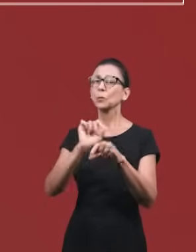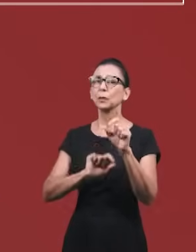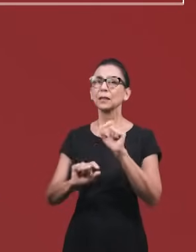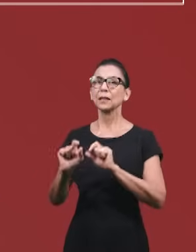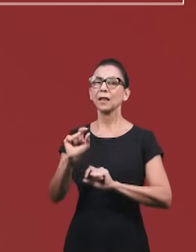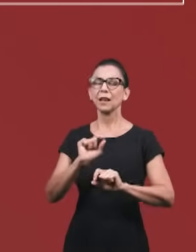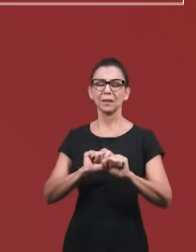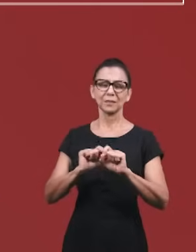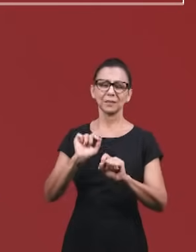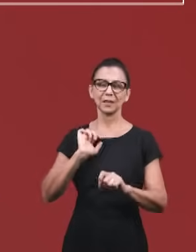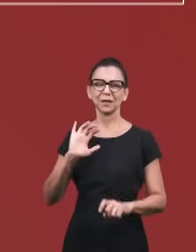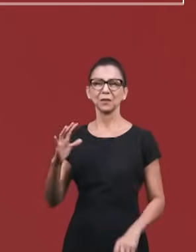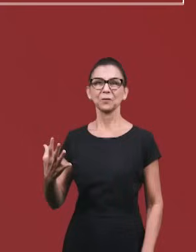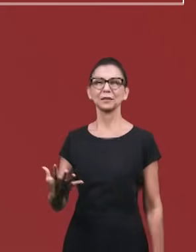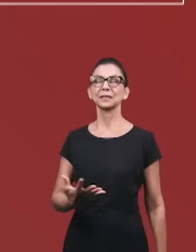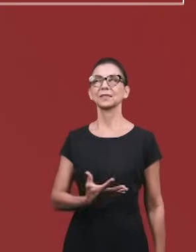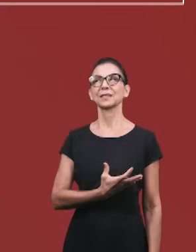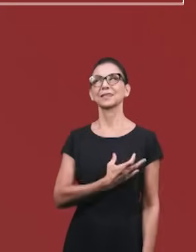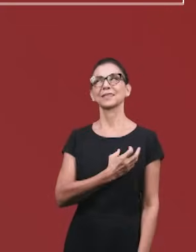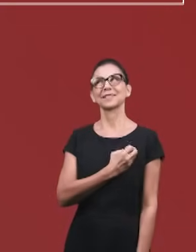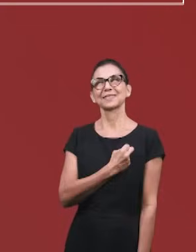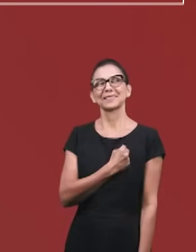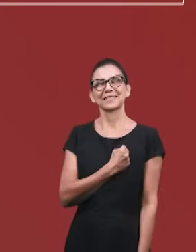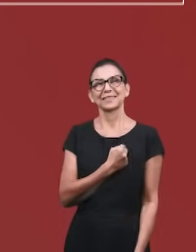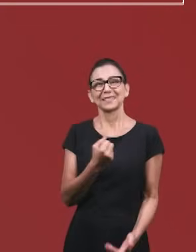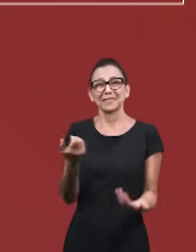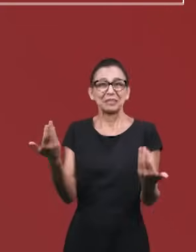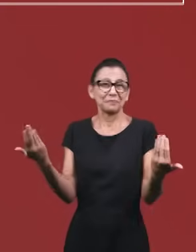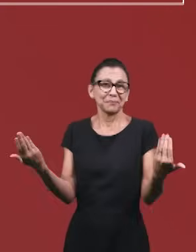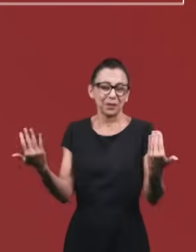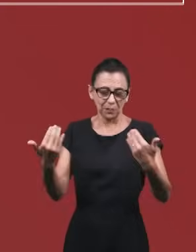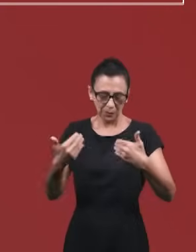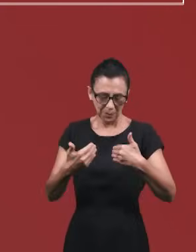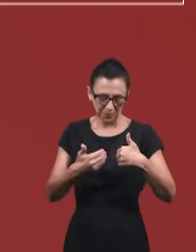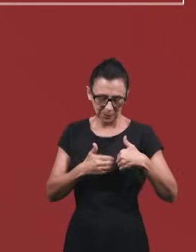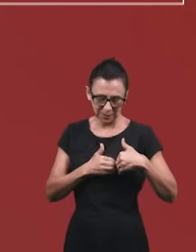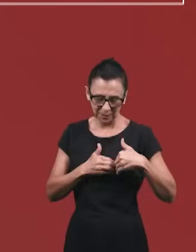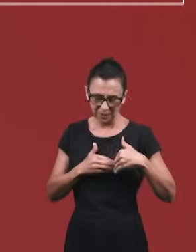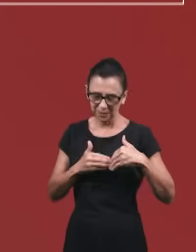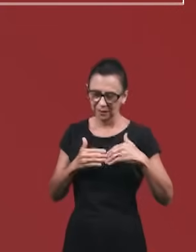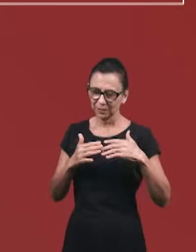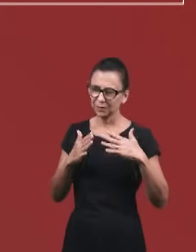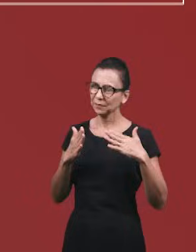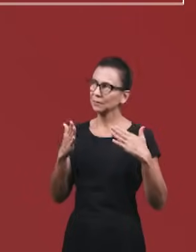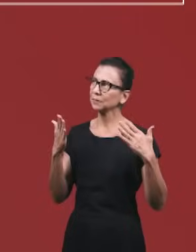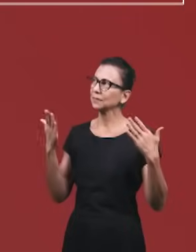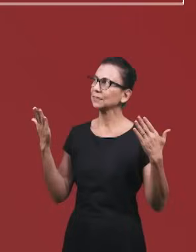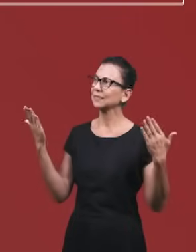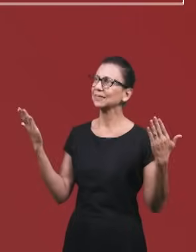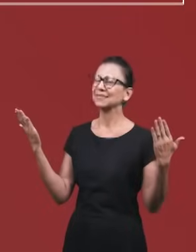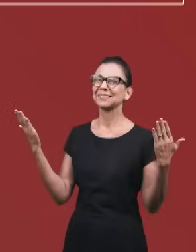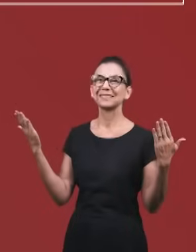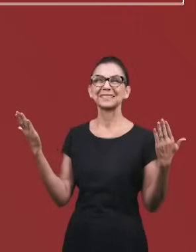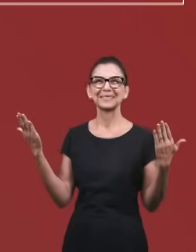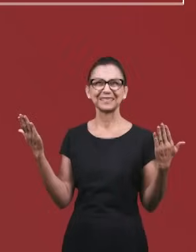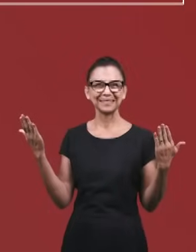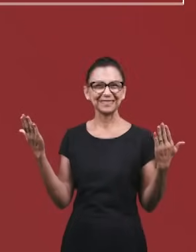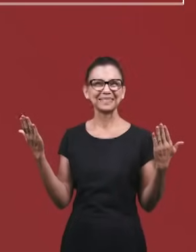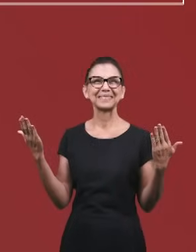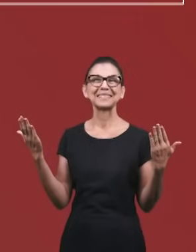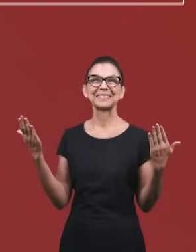entender o que é a salvação. Então abri o meu